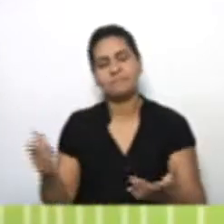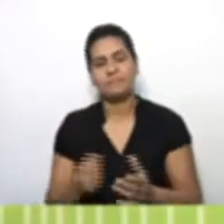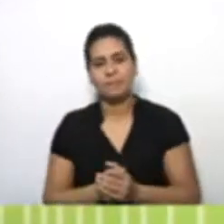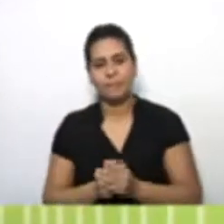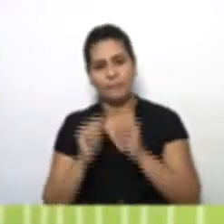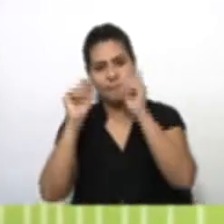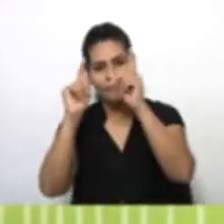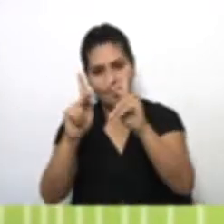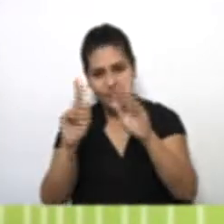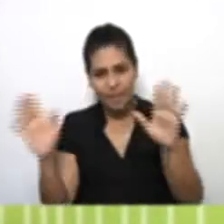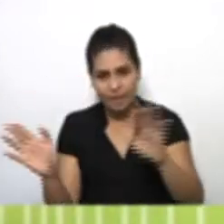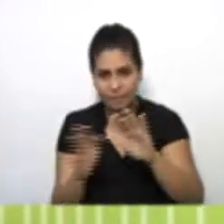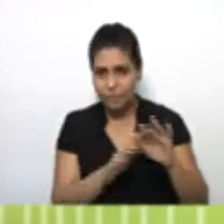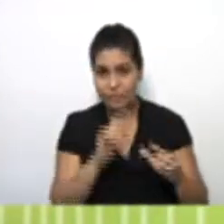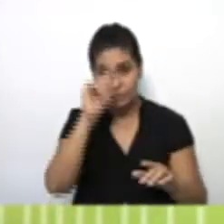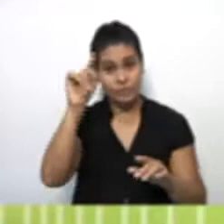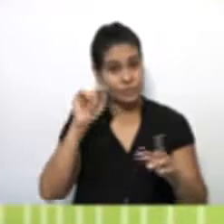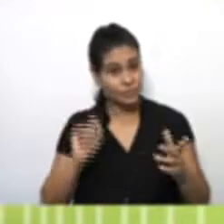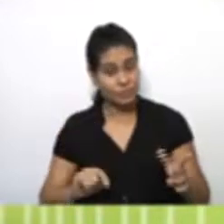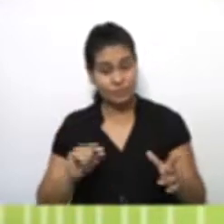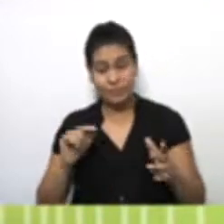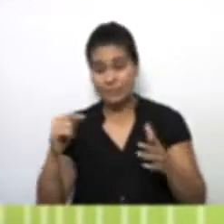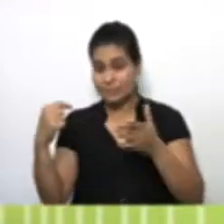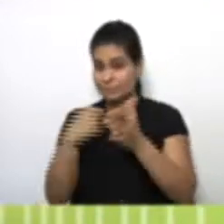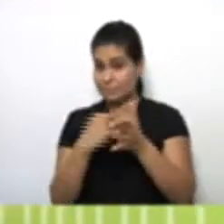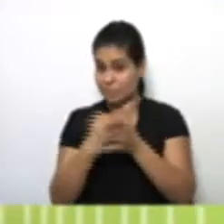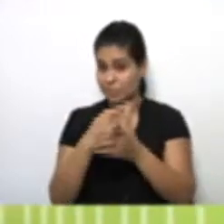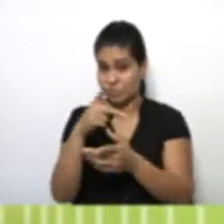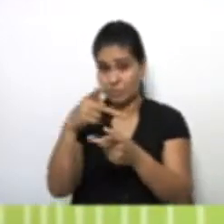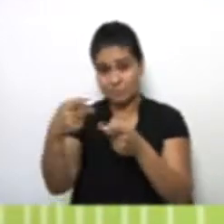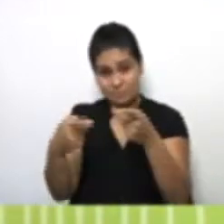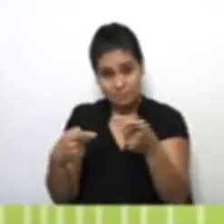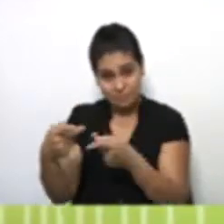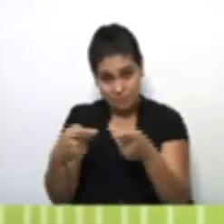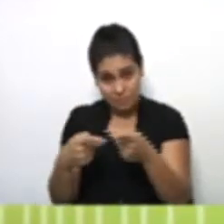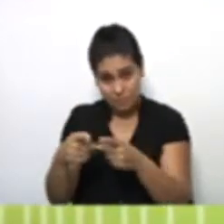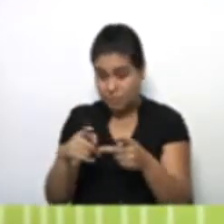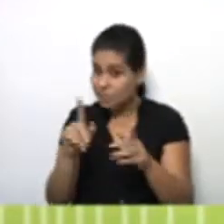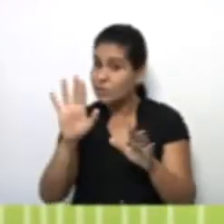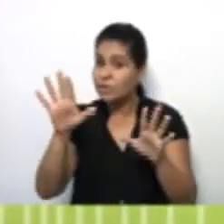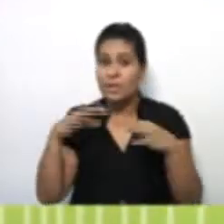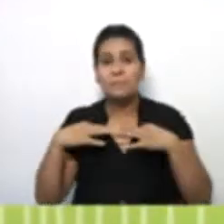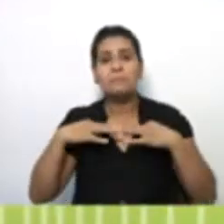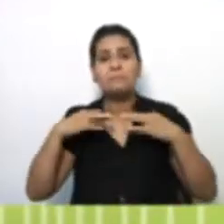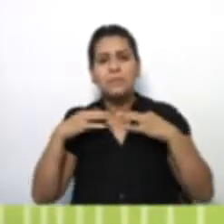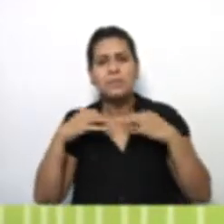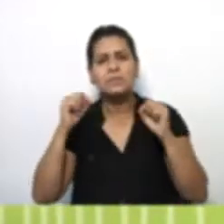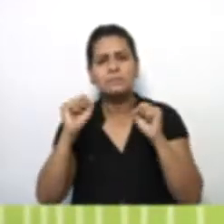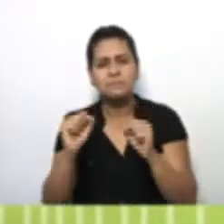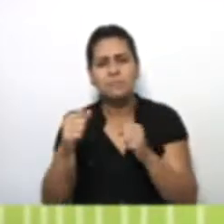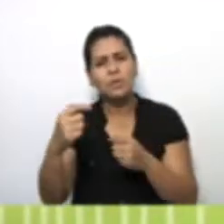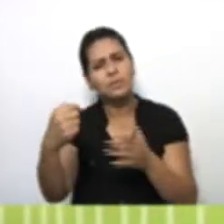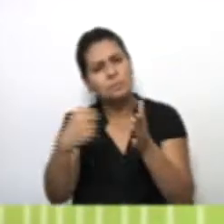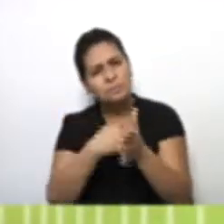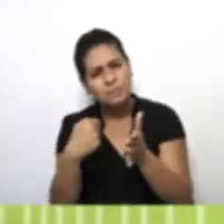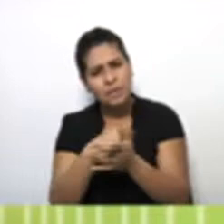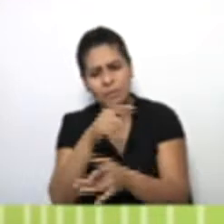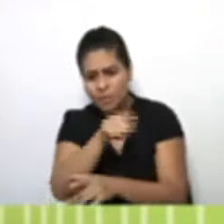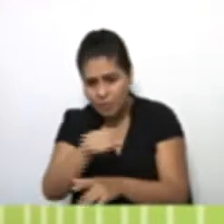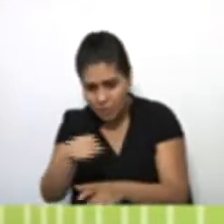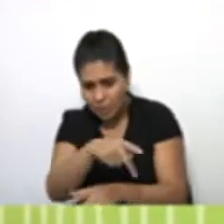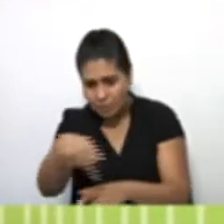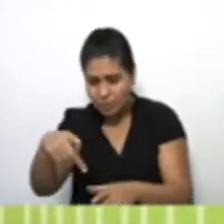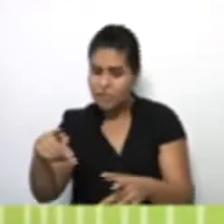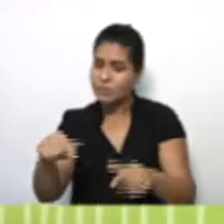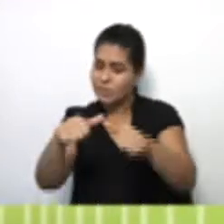Ok? Olha, qualquer dúvida que você tiver de planejamento, nós estamos aqui à tua disposição. Professor presencial, conto com você aí.